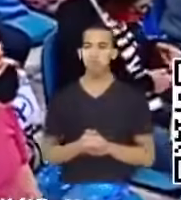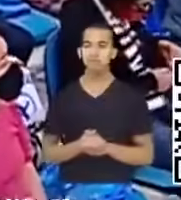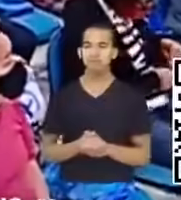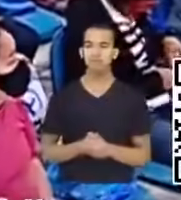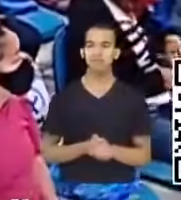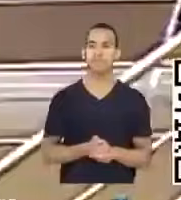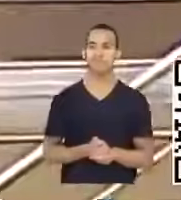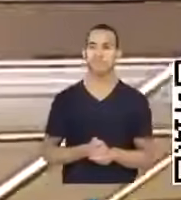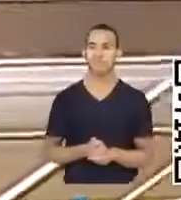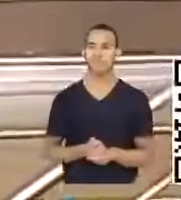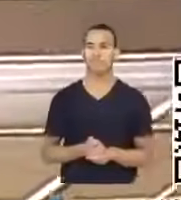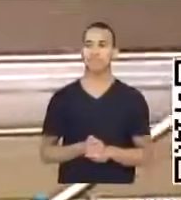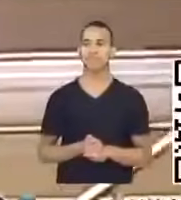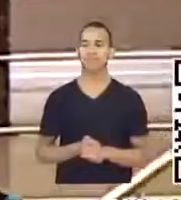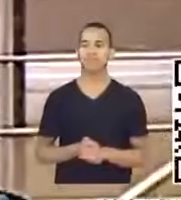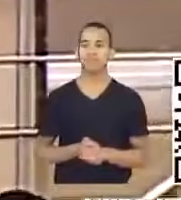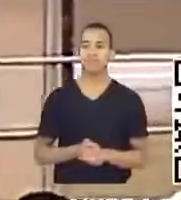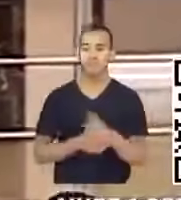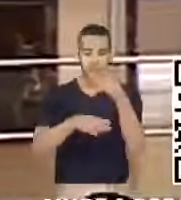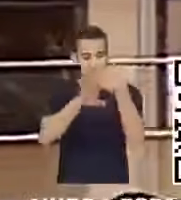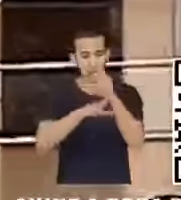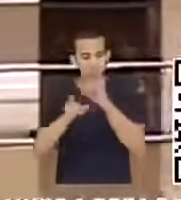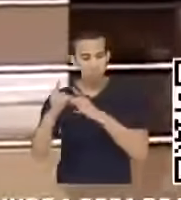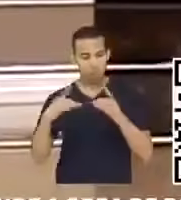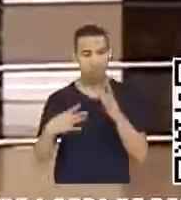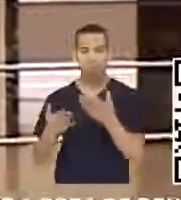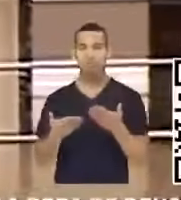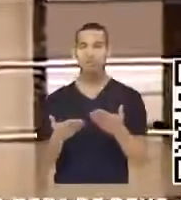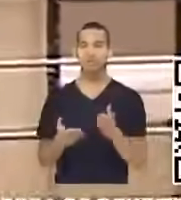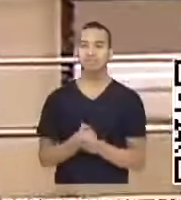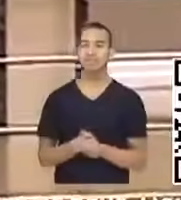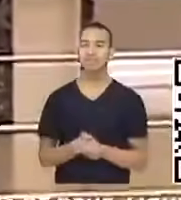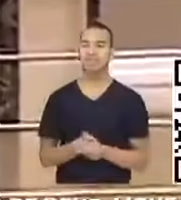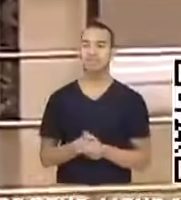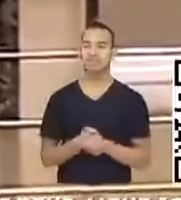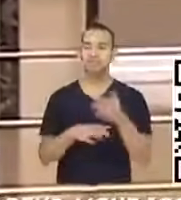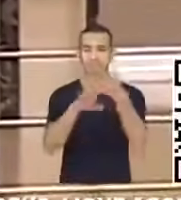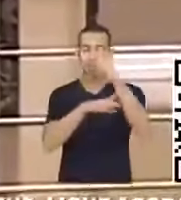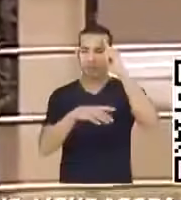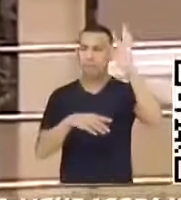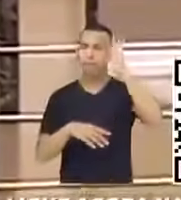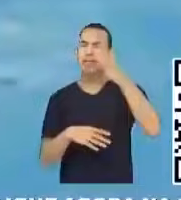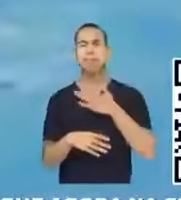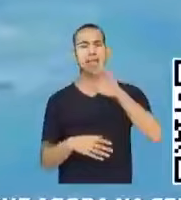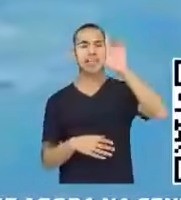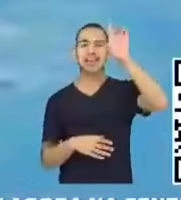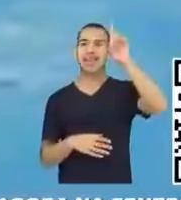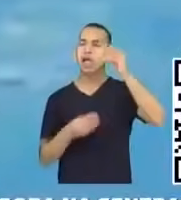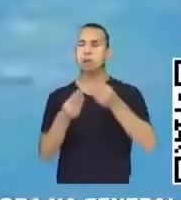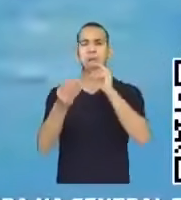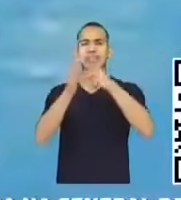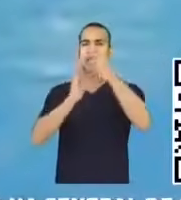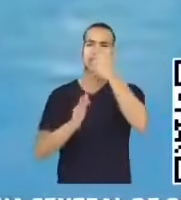e você veio com medo hoje né e se vê pensando meu deus que será